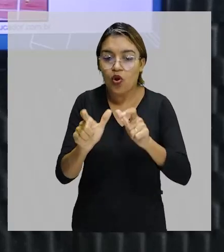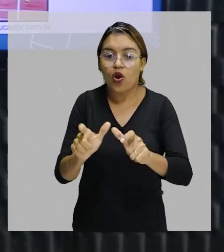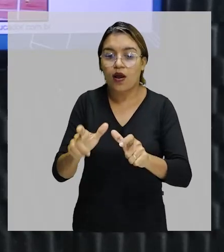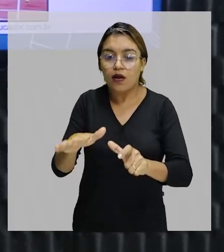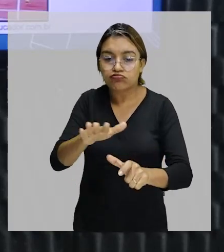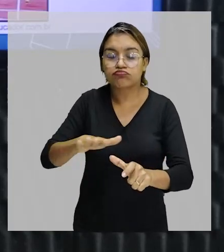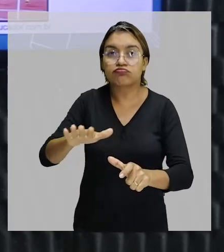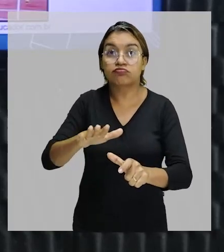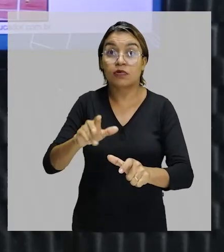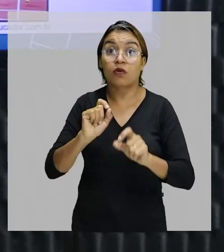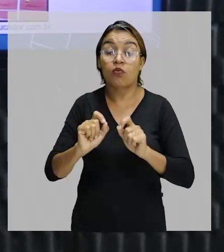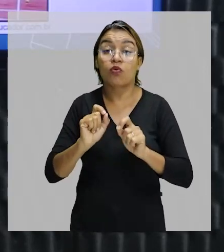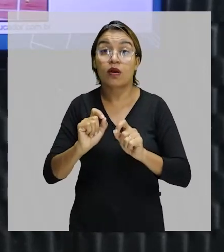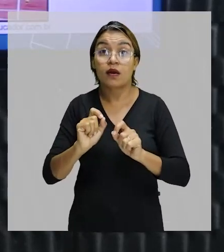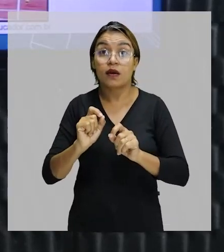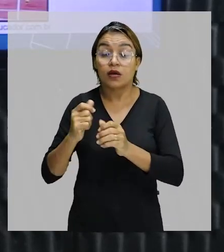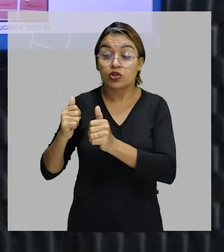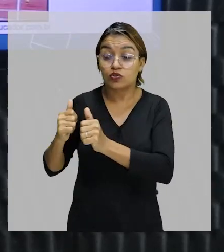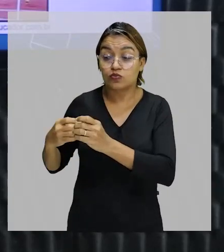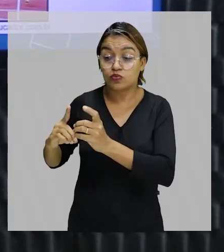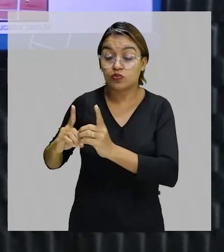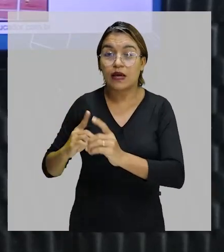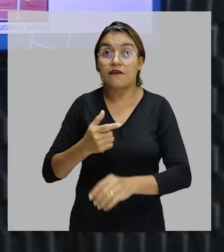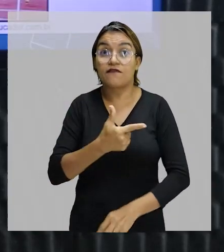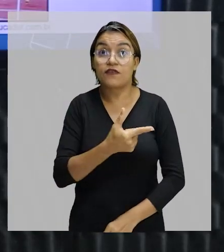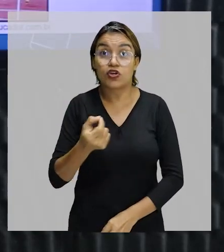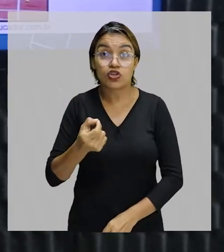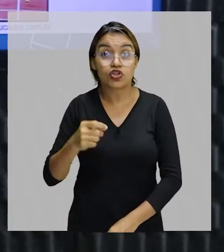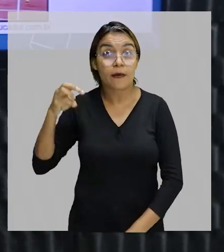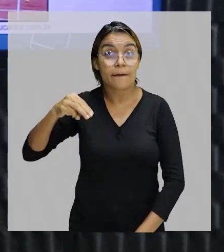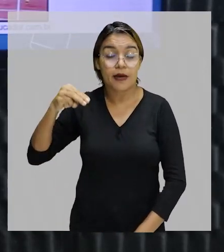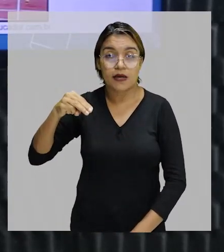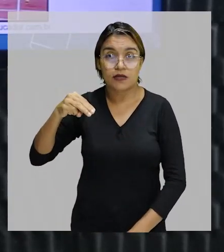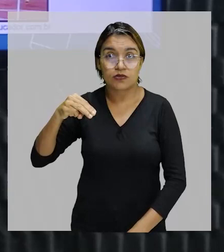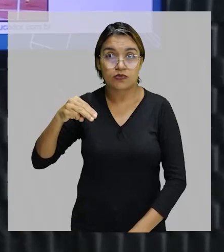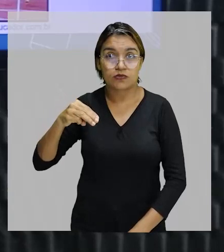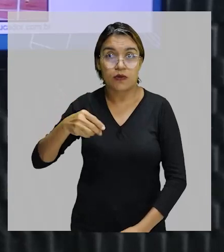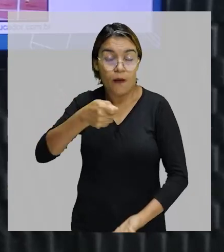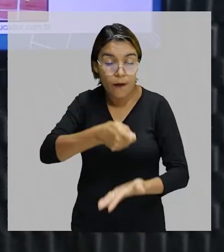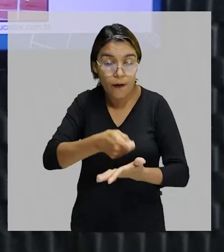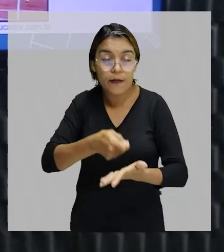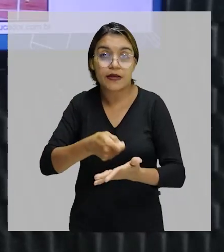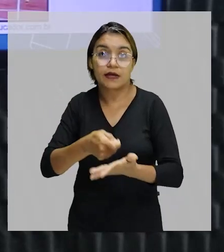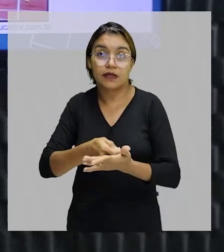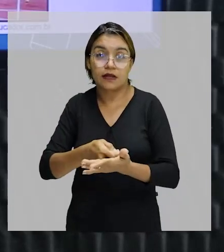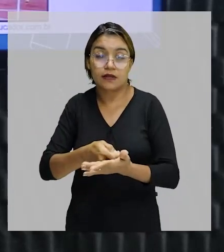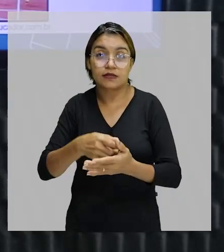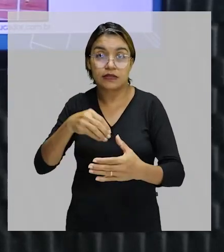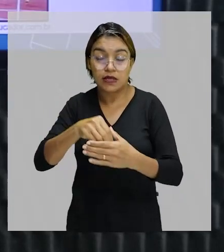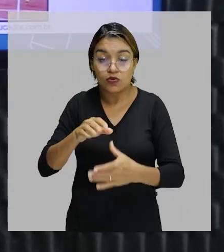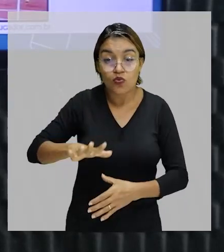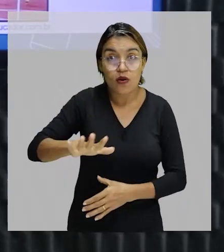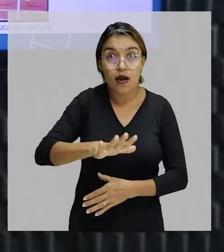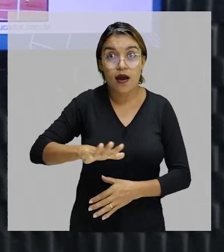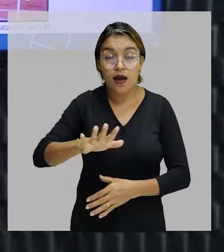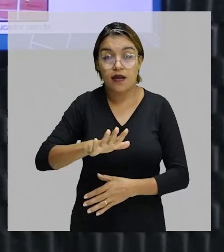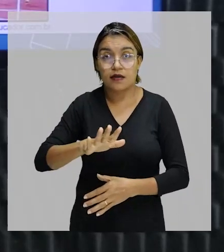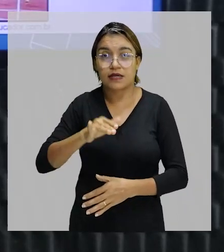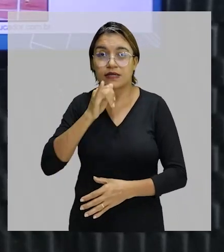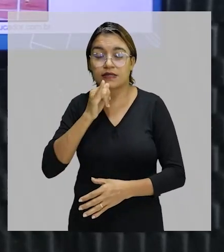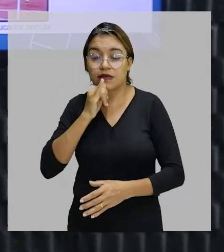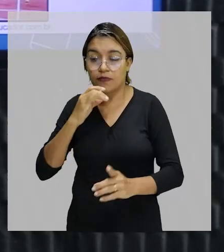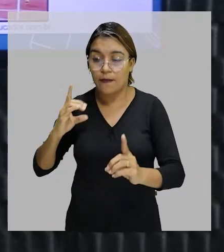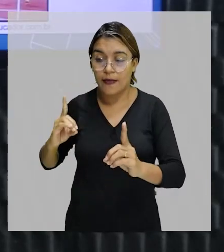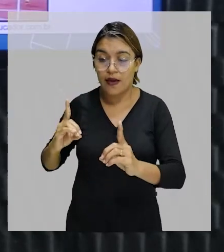tem 20 metros. Obrigatoriamente o bastão deve ser passado dentro dessa zona. Antes da zona